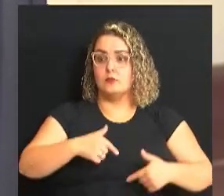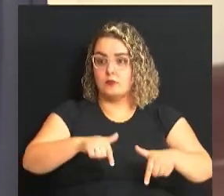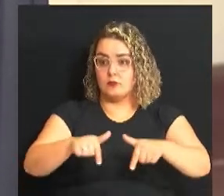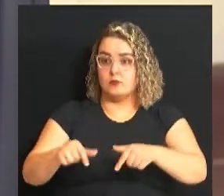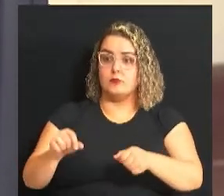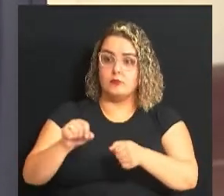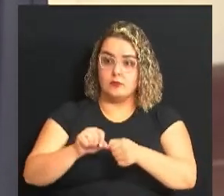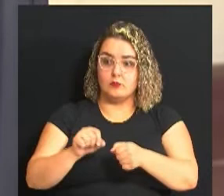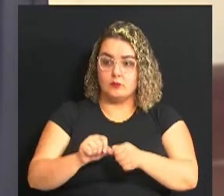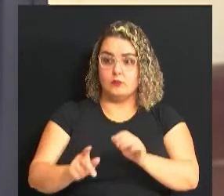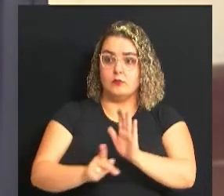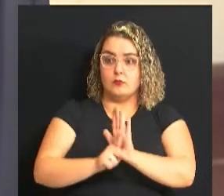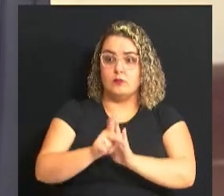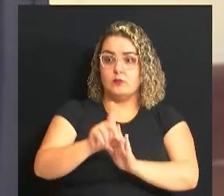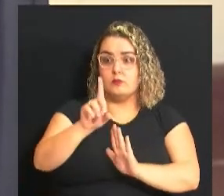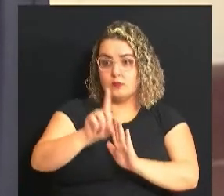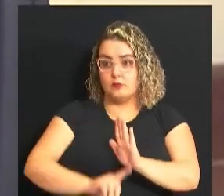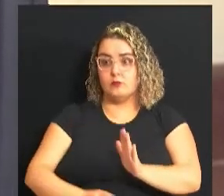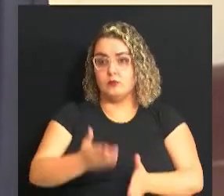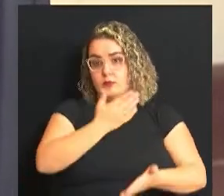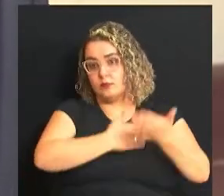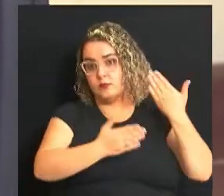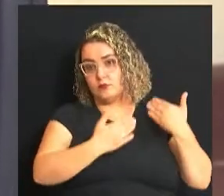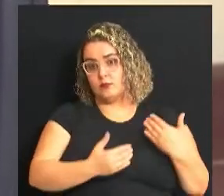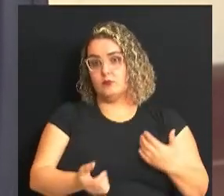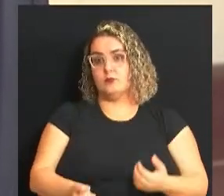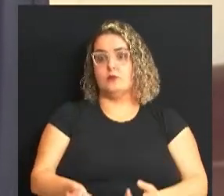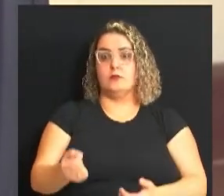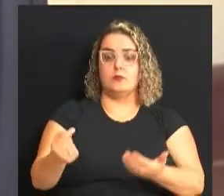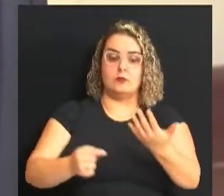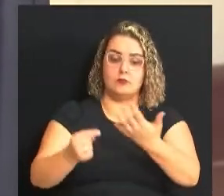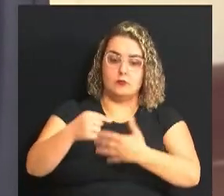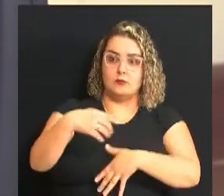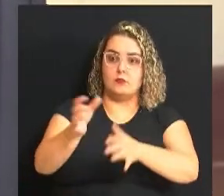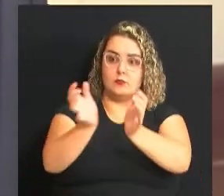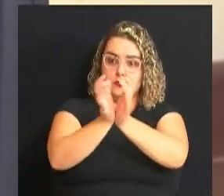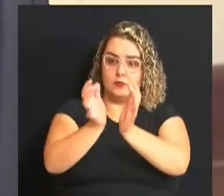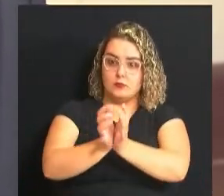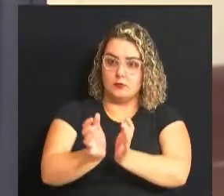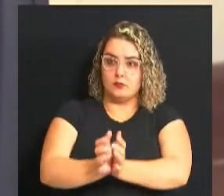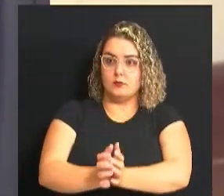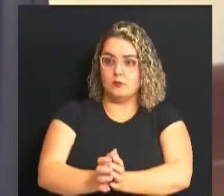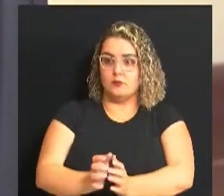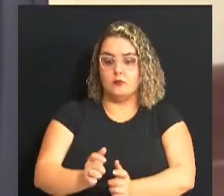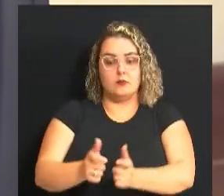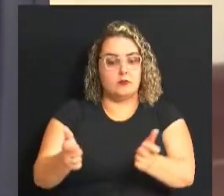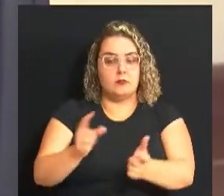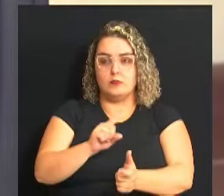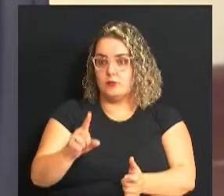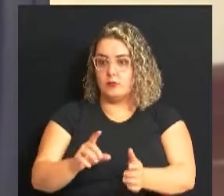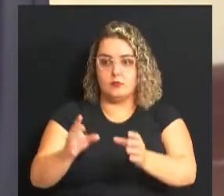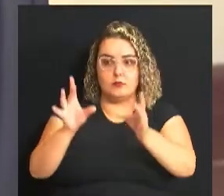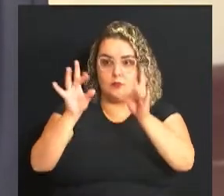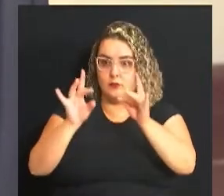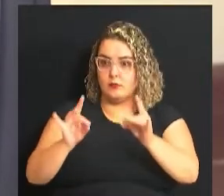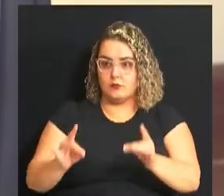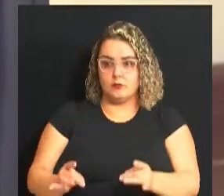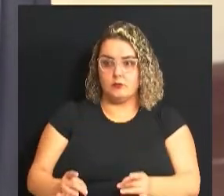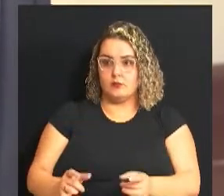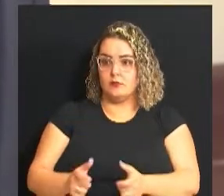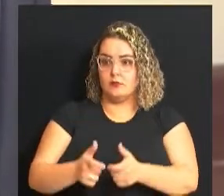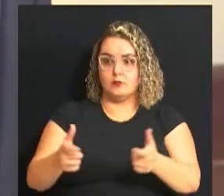plano diretor lá atrás, ele classificou alguns desses núcleos, né? Nem todos estão classificados, nem todos o município conhecia na